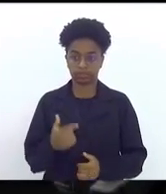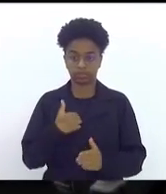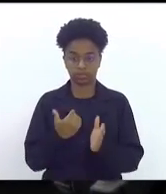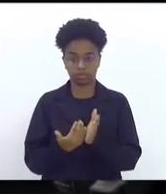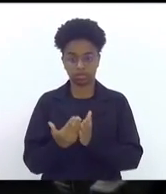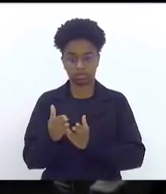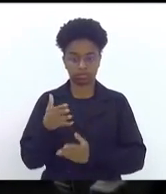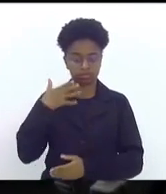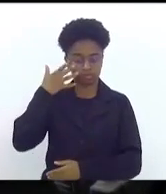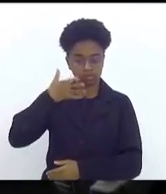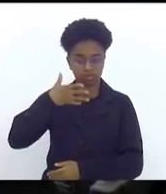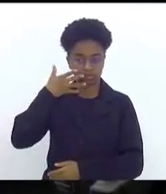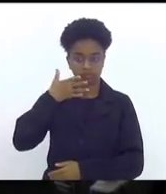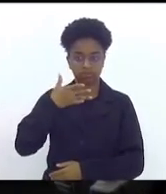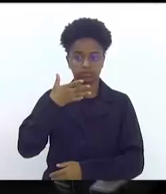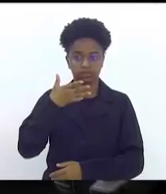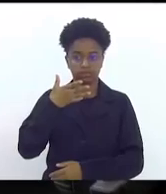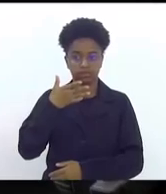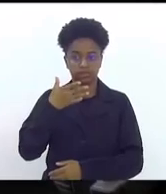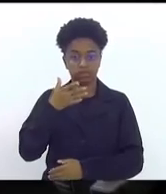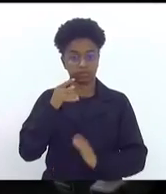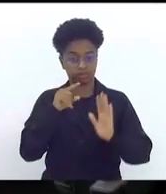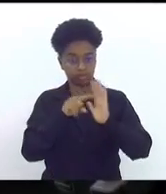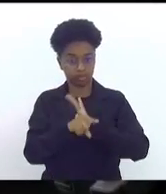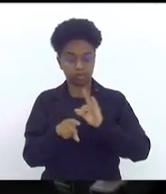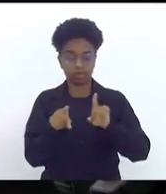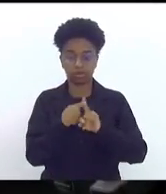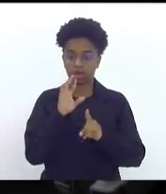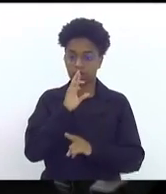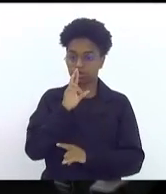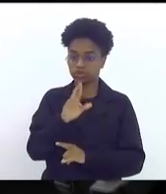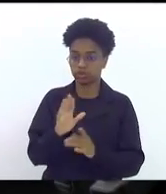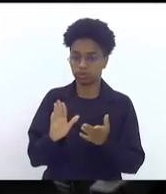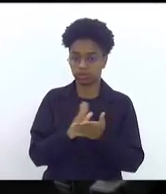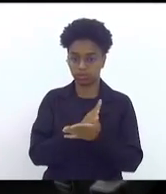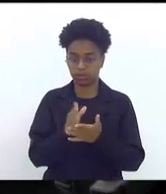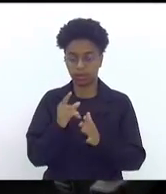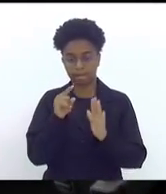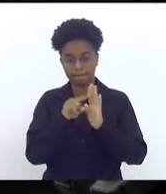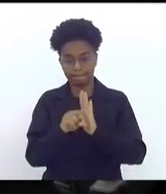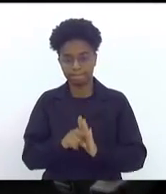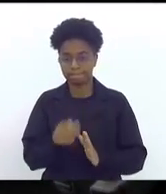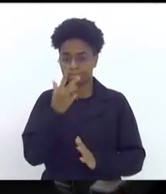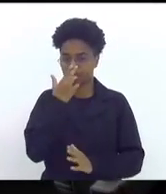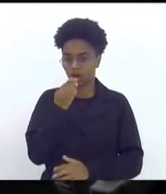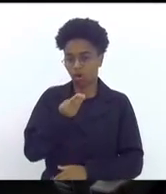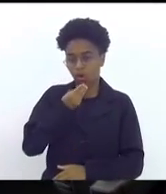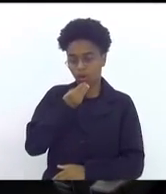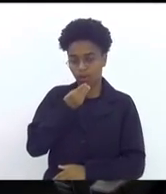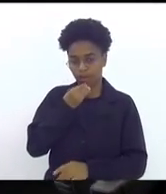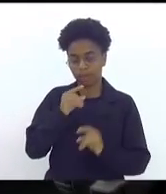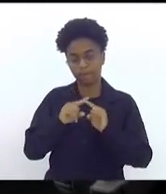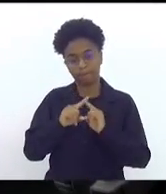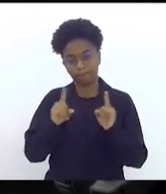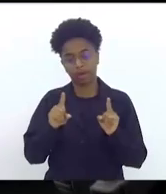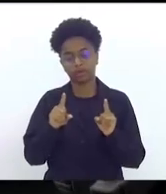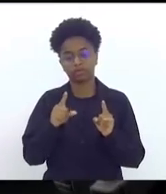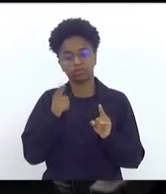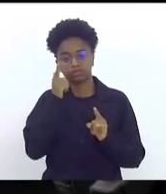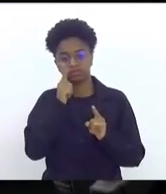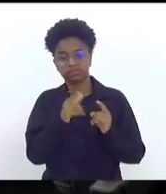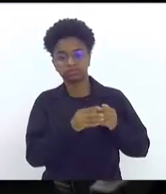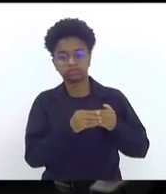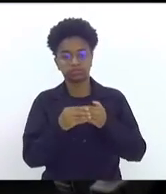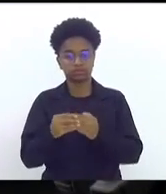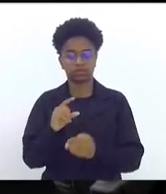minha fala, portanto, indagando e respondendo algumas perguntas que podem parecer, num primeiro momento, um pouco óbvias, mas que poderão nos guiar no